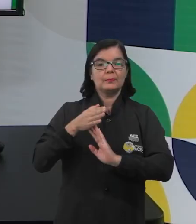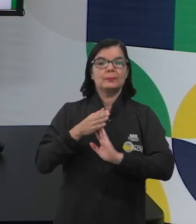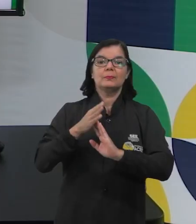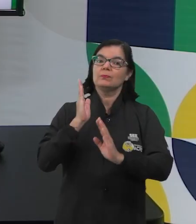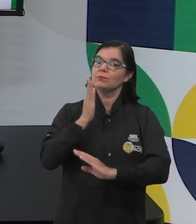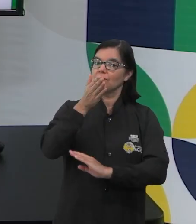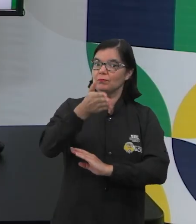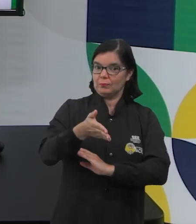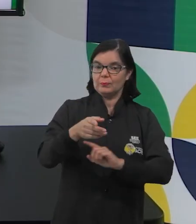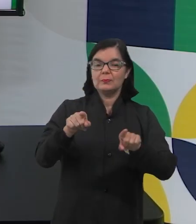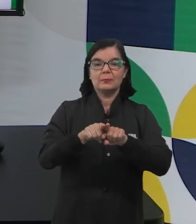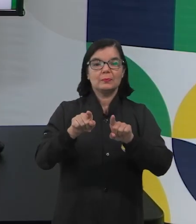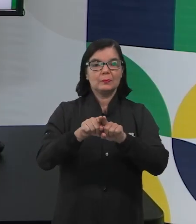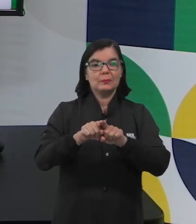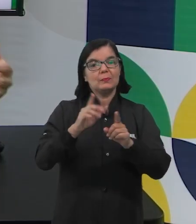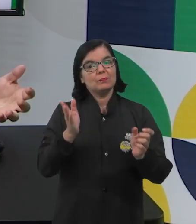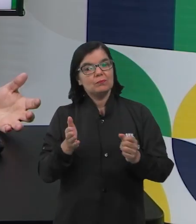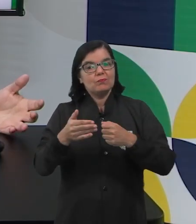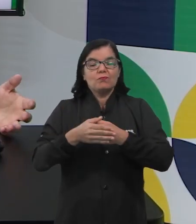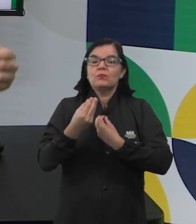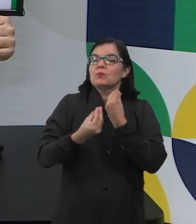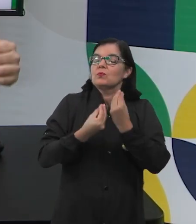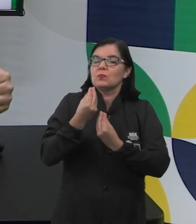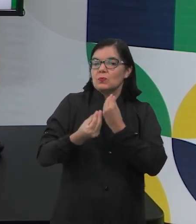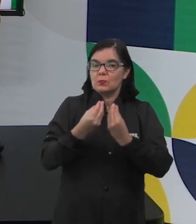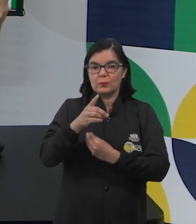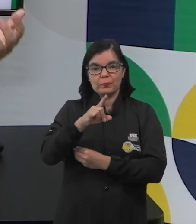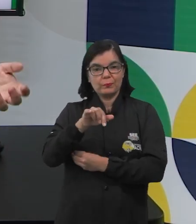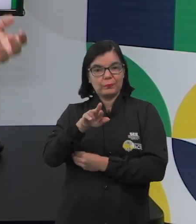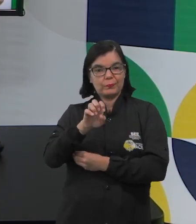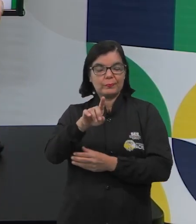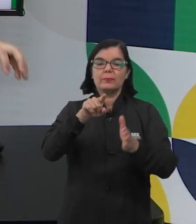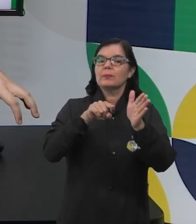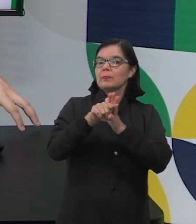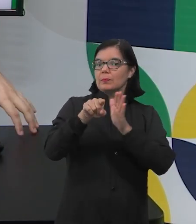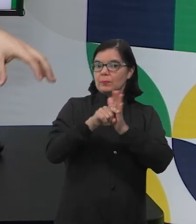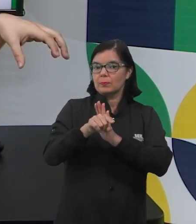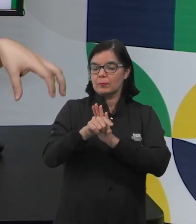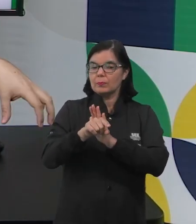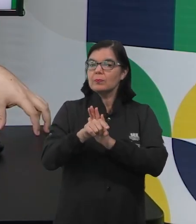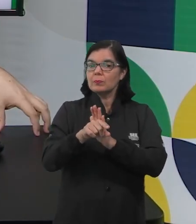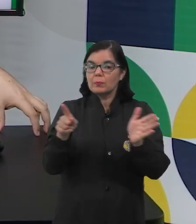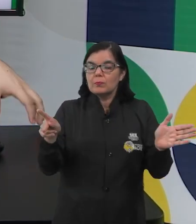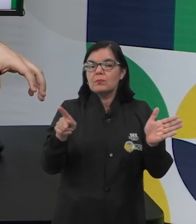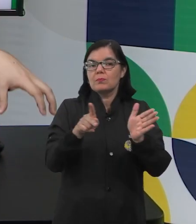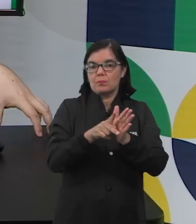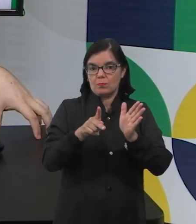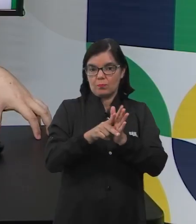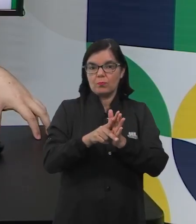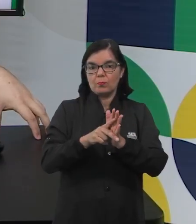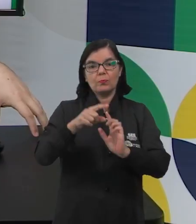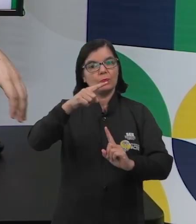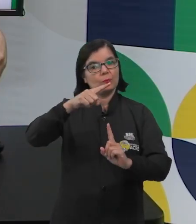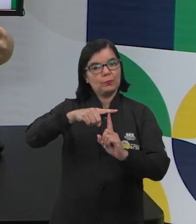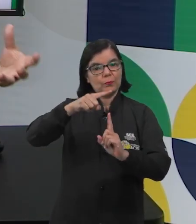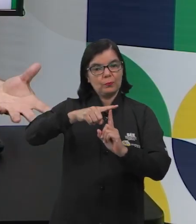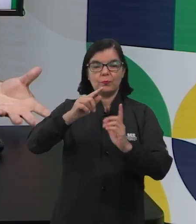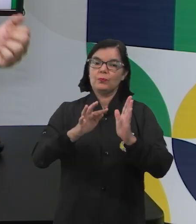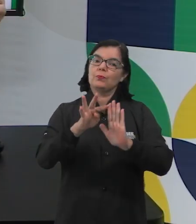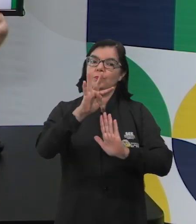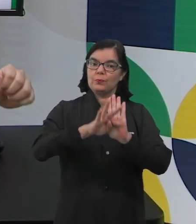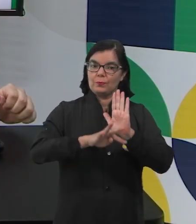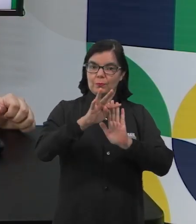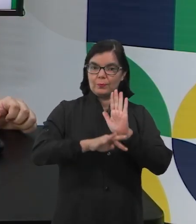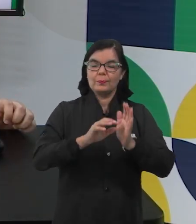e indireta. Como assim? De forma direta, perguntando as características específicas daquela tipologia ou do gênero,